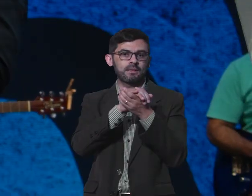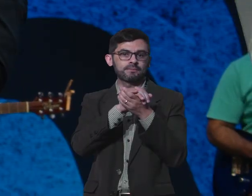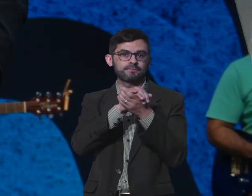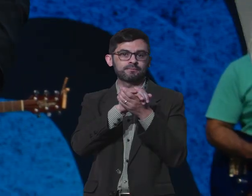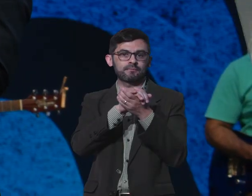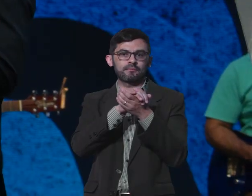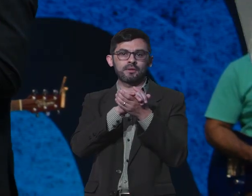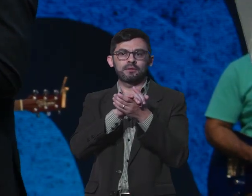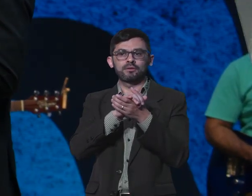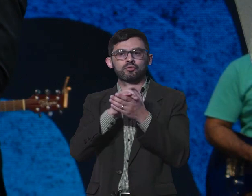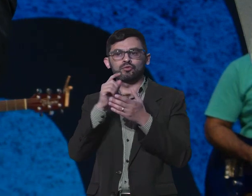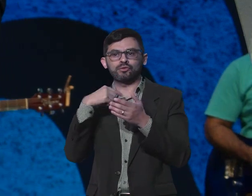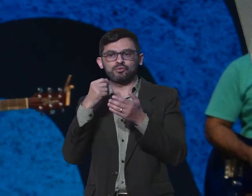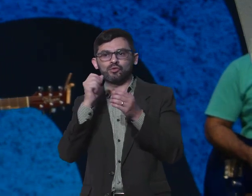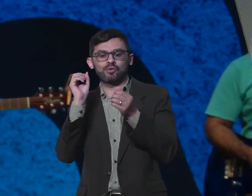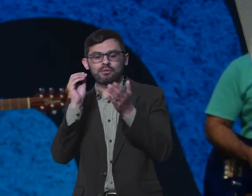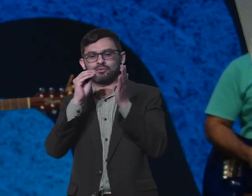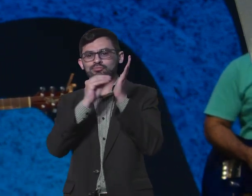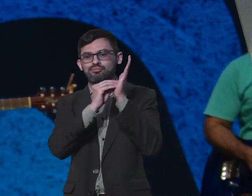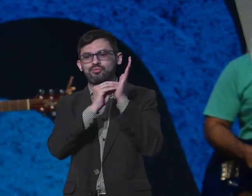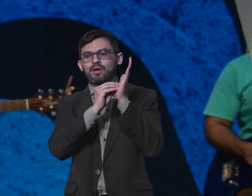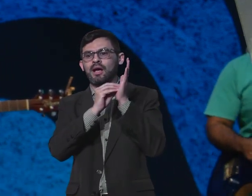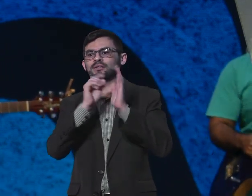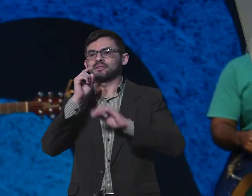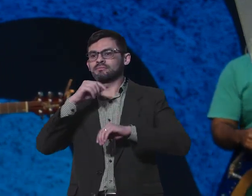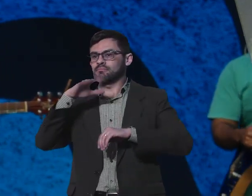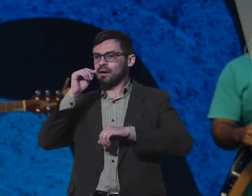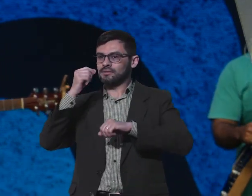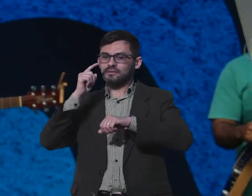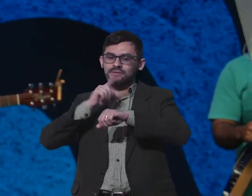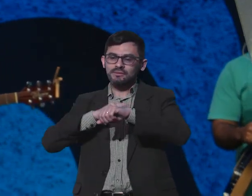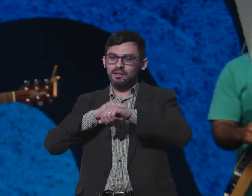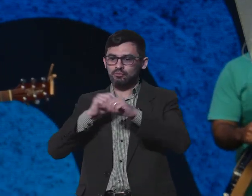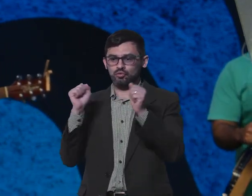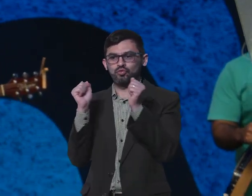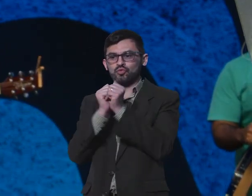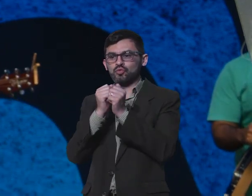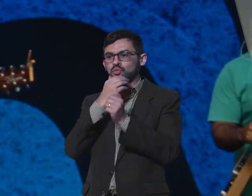A gente não colocou aqui, mas de repente você precisa dedicar mais tempo para o seu marido.